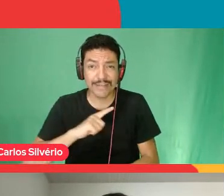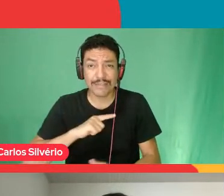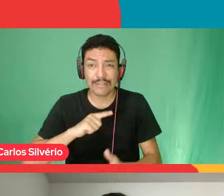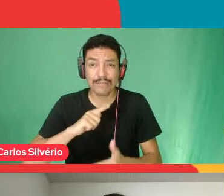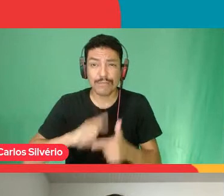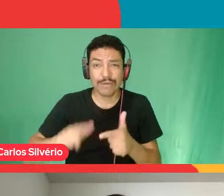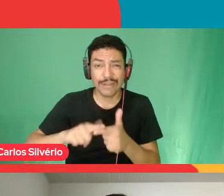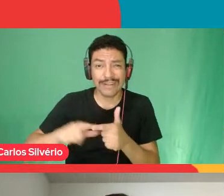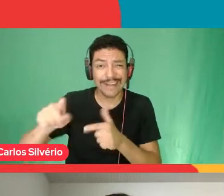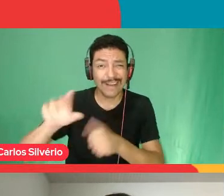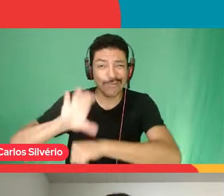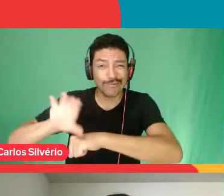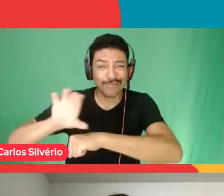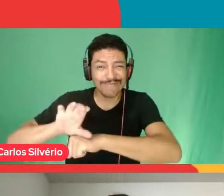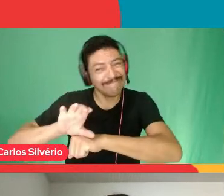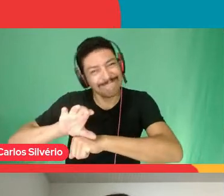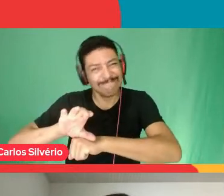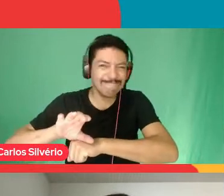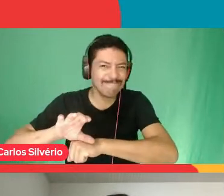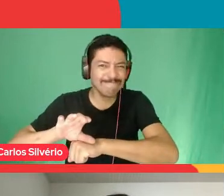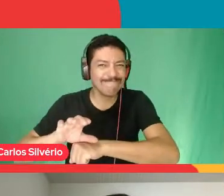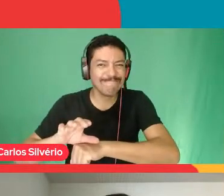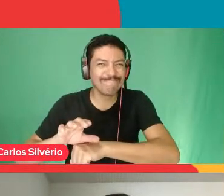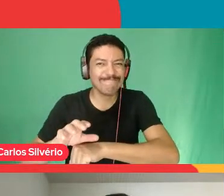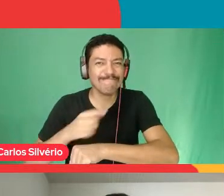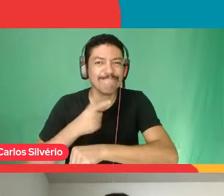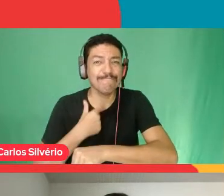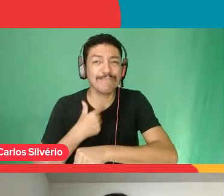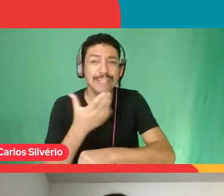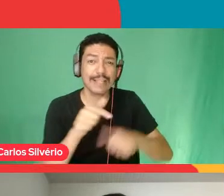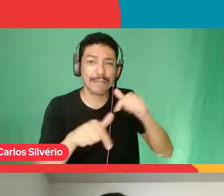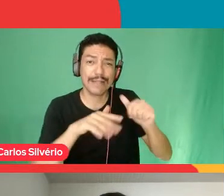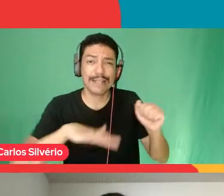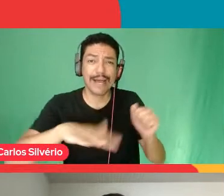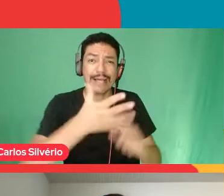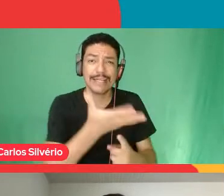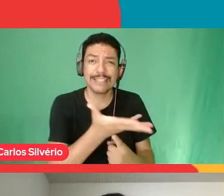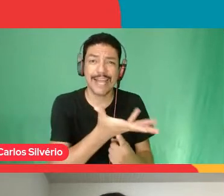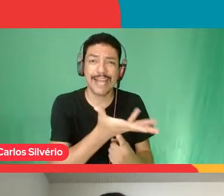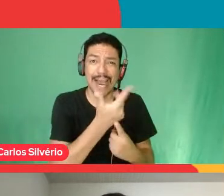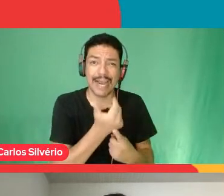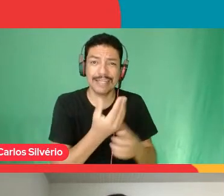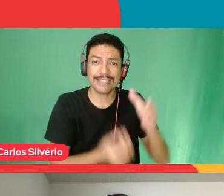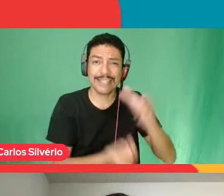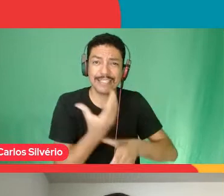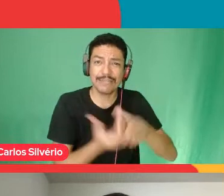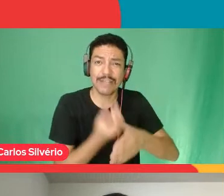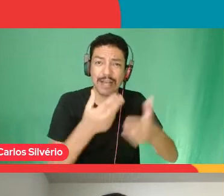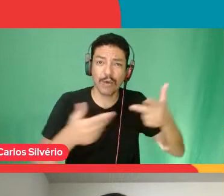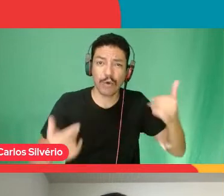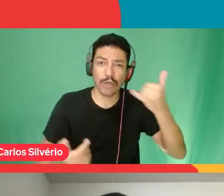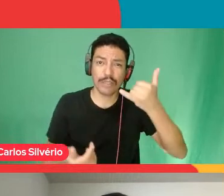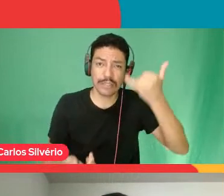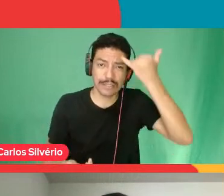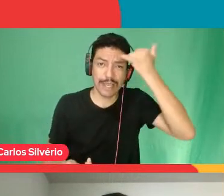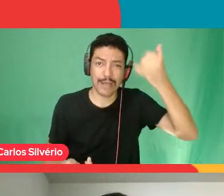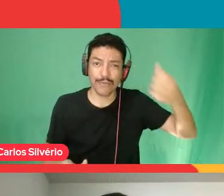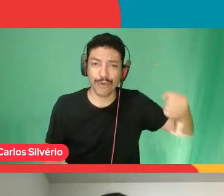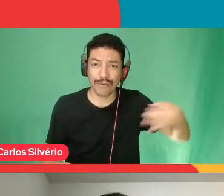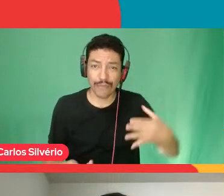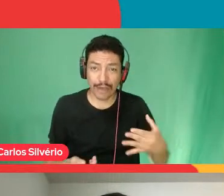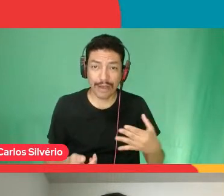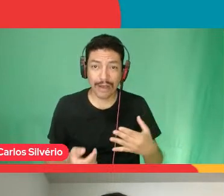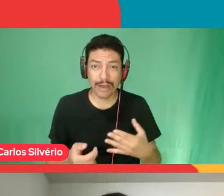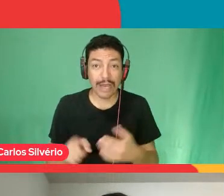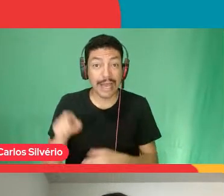curso, porque eu sabia que eu queria trabalhar com algo nas artes, com algo criativo. E aí foi quando eu comecei, na